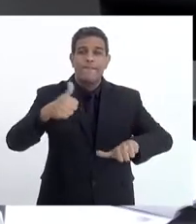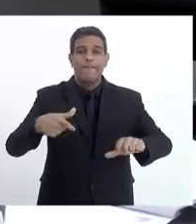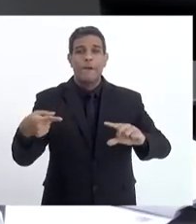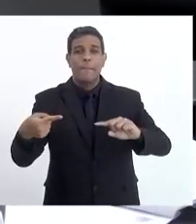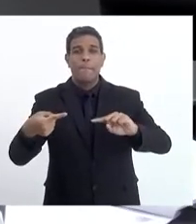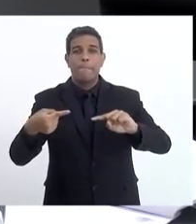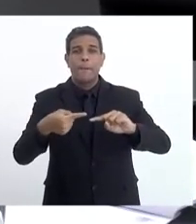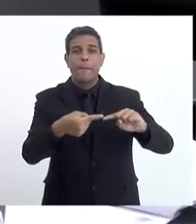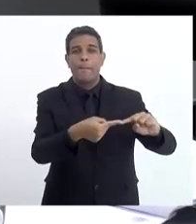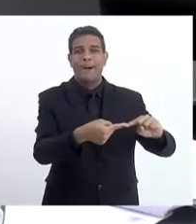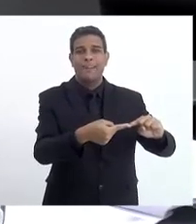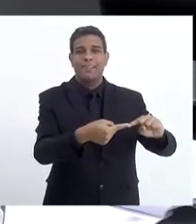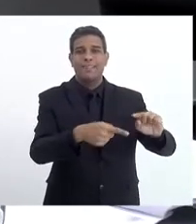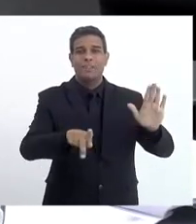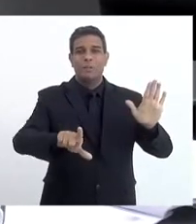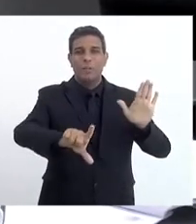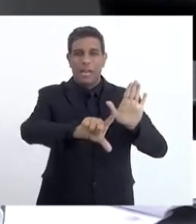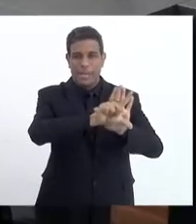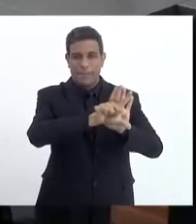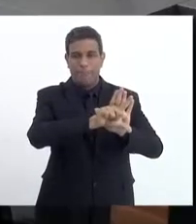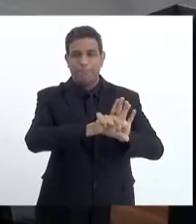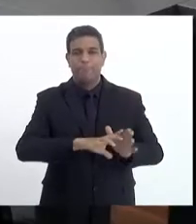É constitucional. Ok.